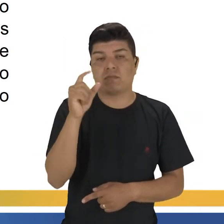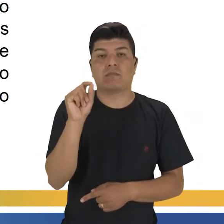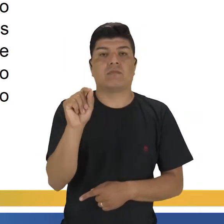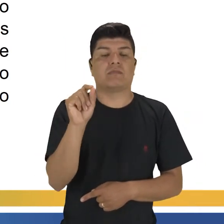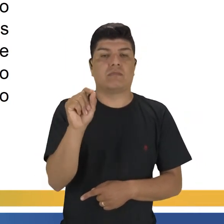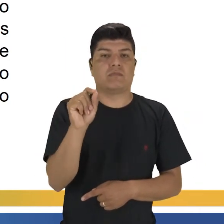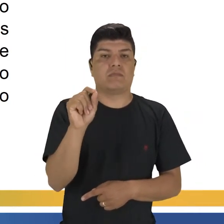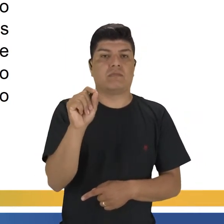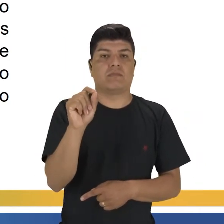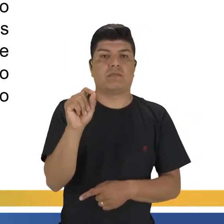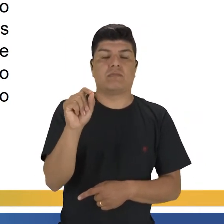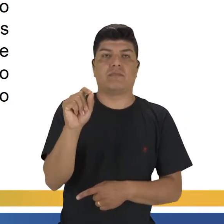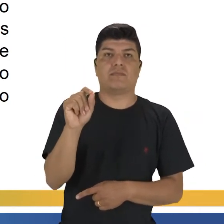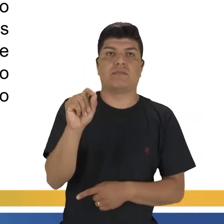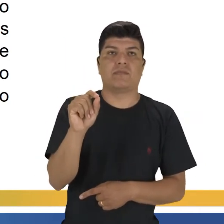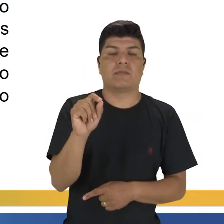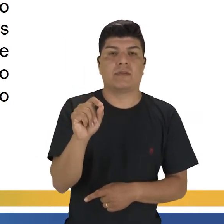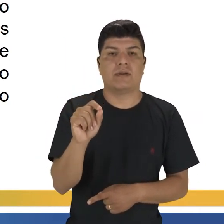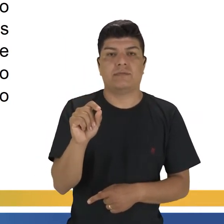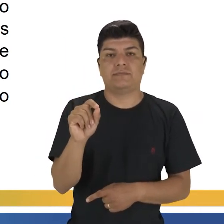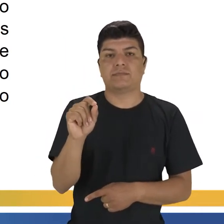força de